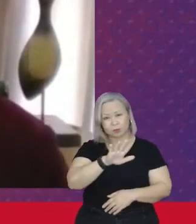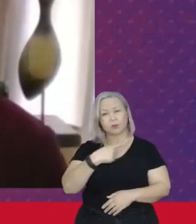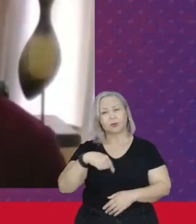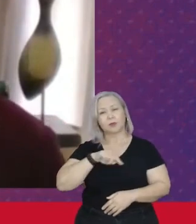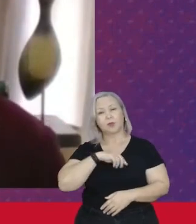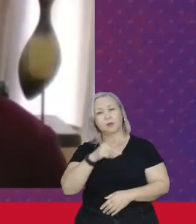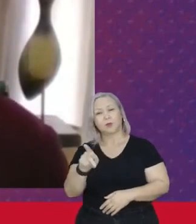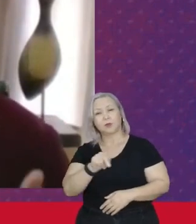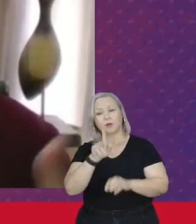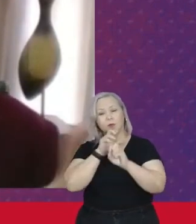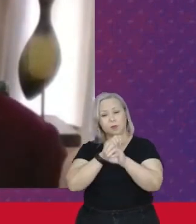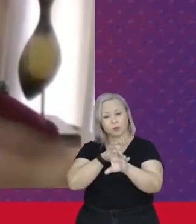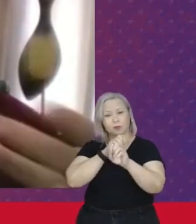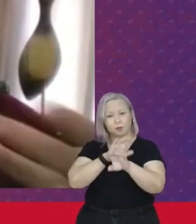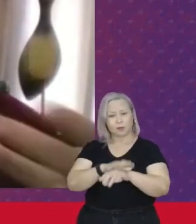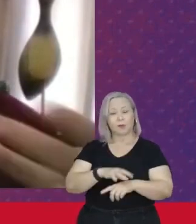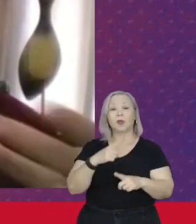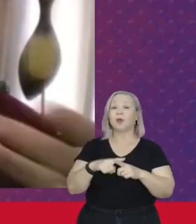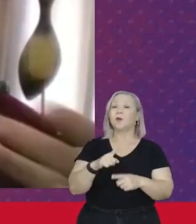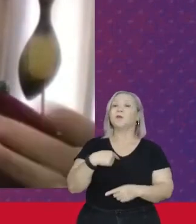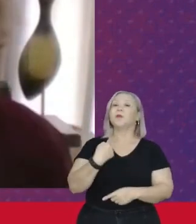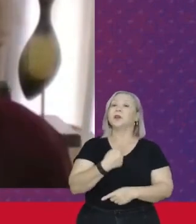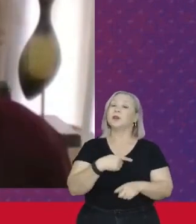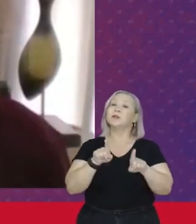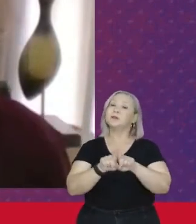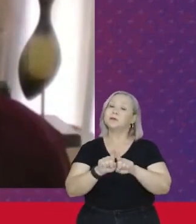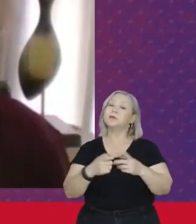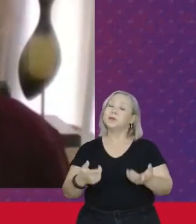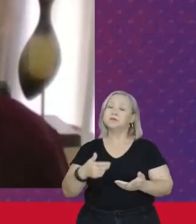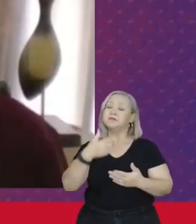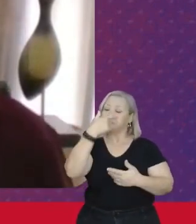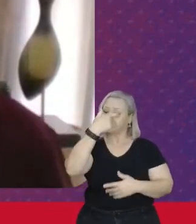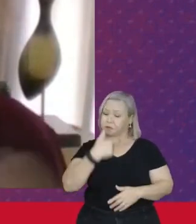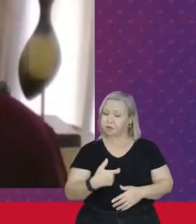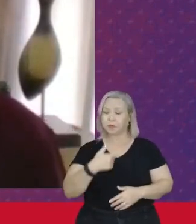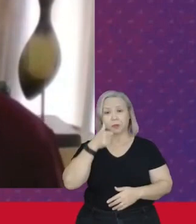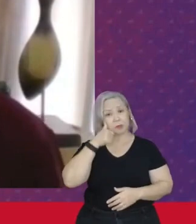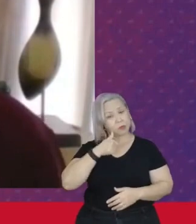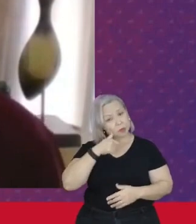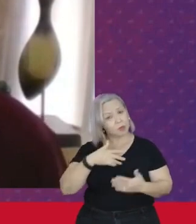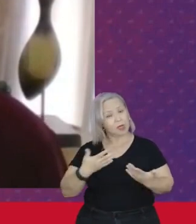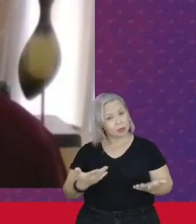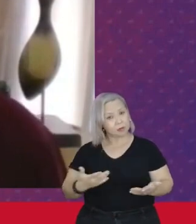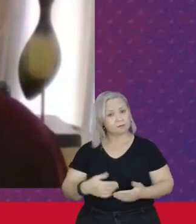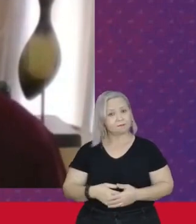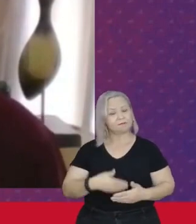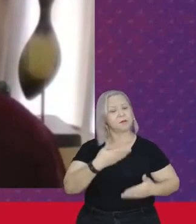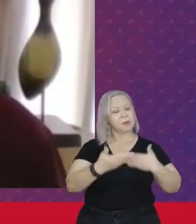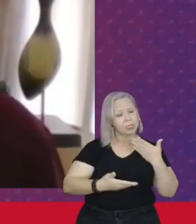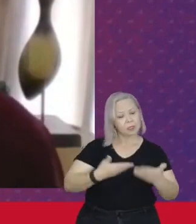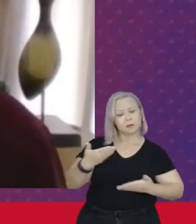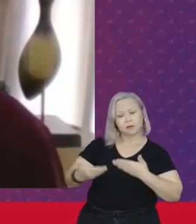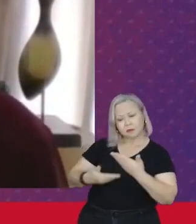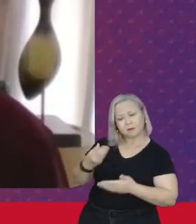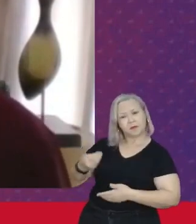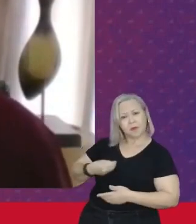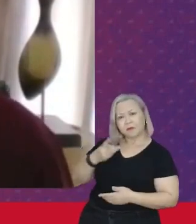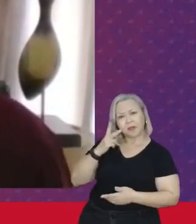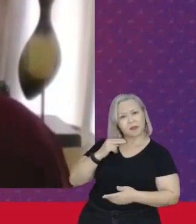nós educadoras, porque nós também somos mulheres, né? Nós também lidamos com a vida